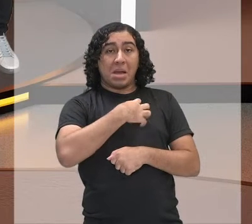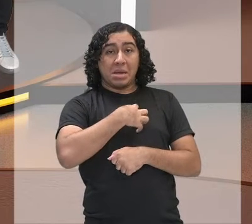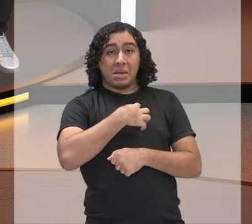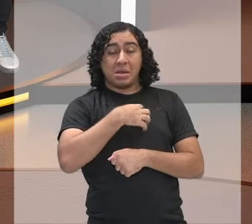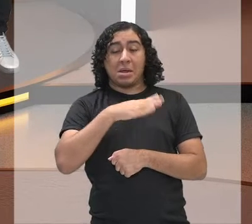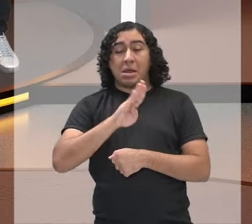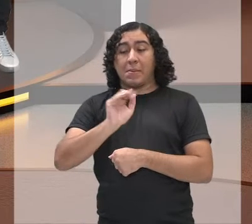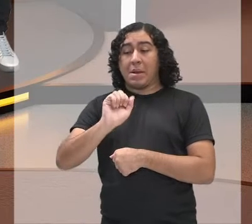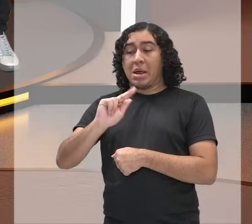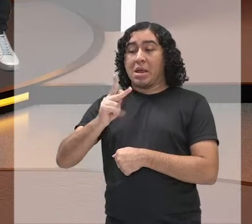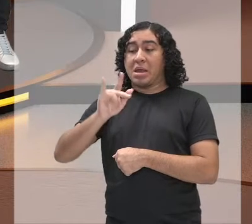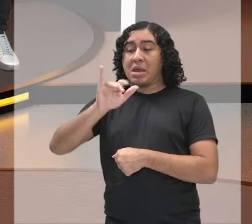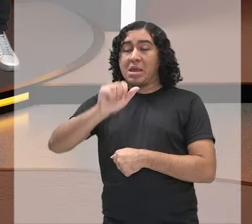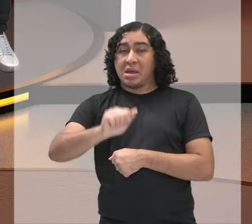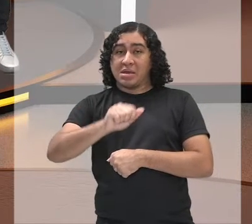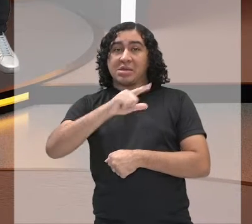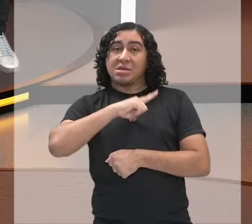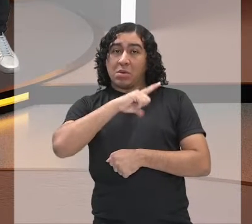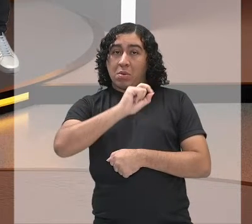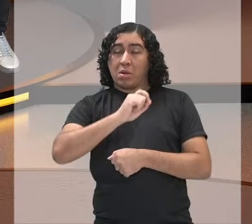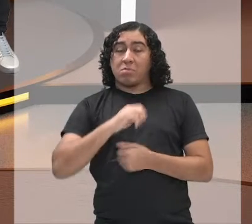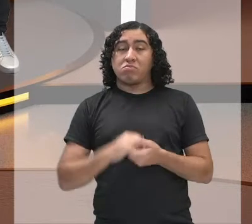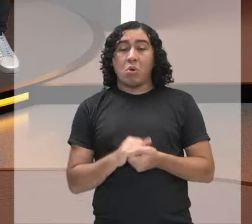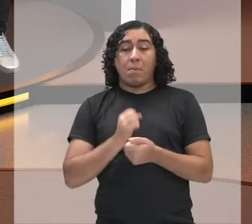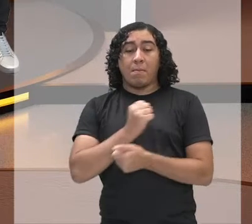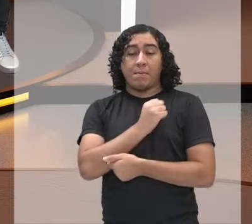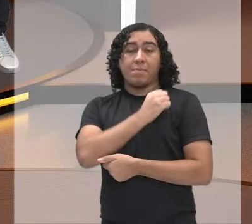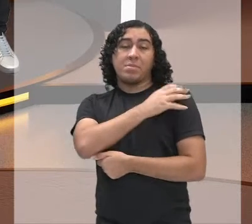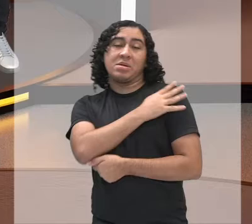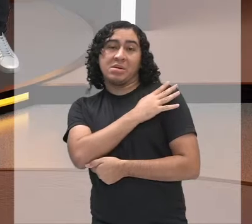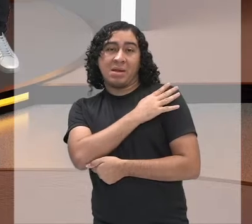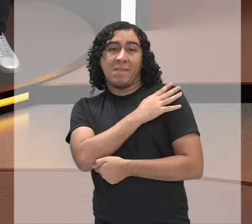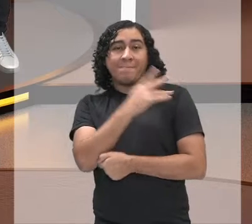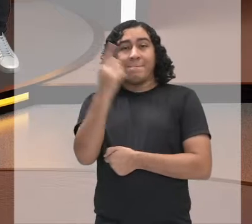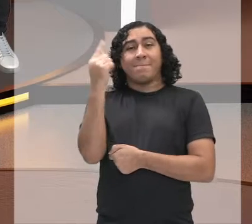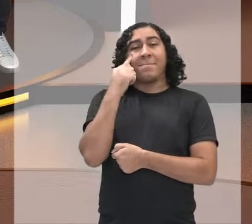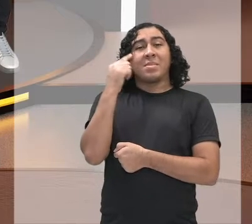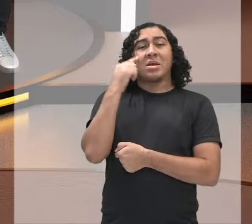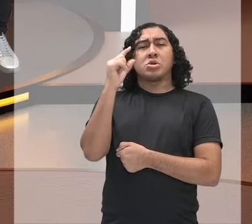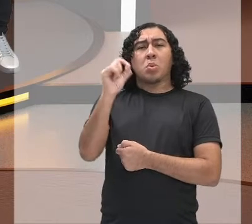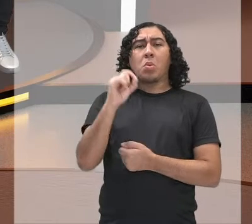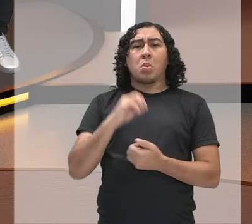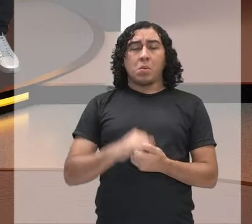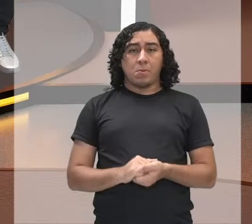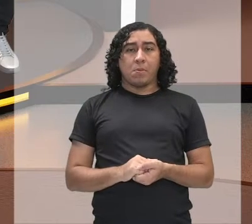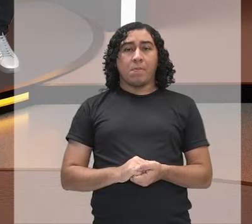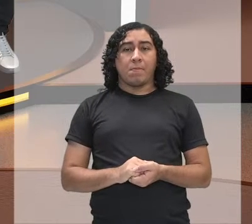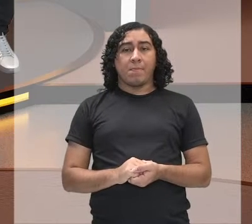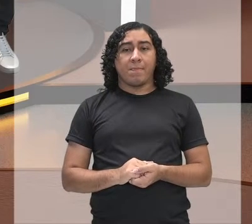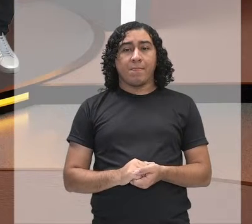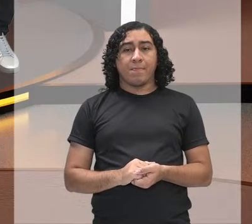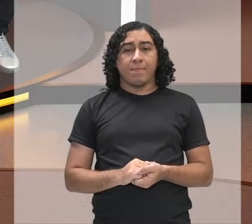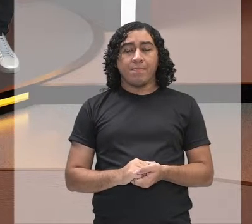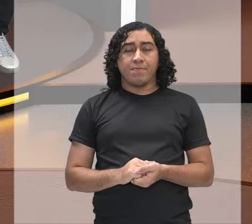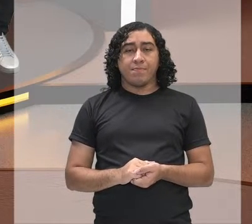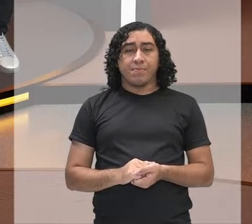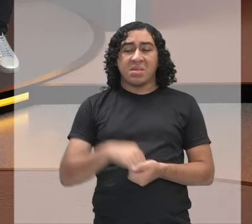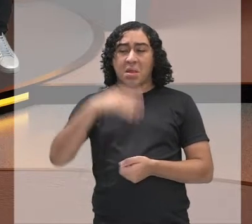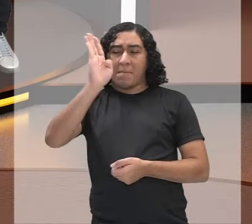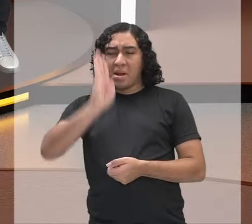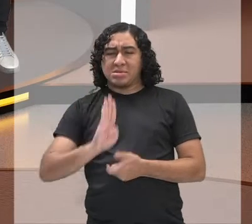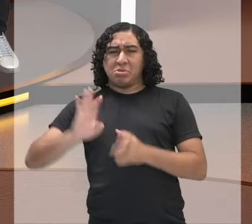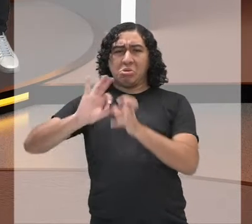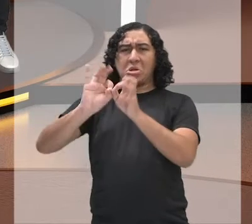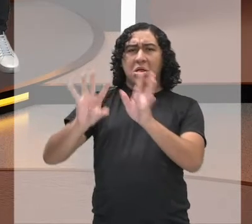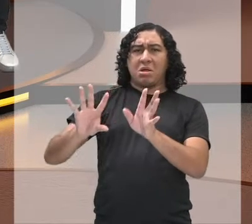brigadeiro português Madeira de Melo, que hostilizava os elementos favoráveis à independência. As pessoas